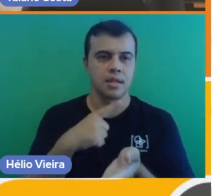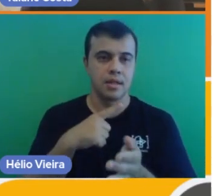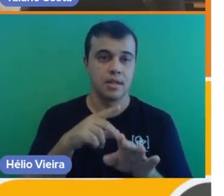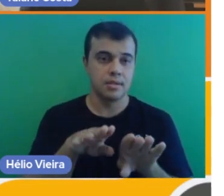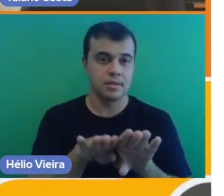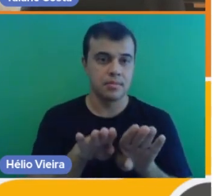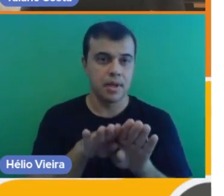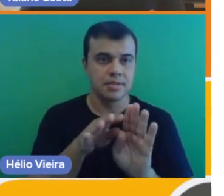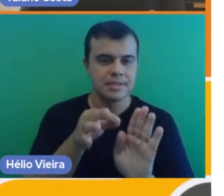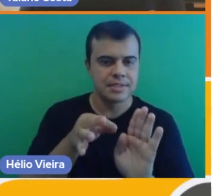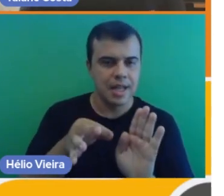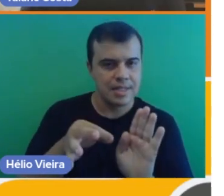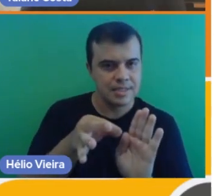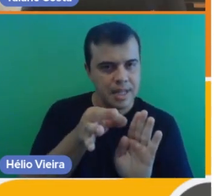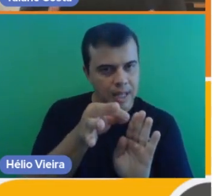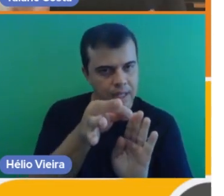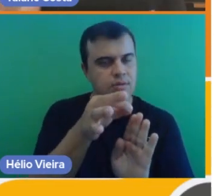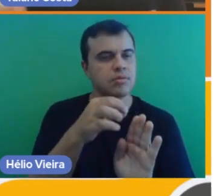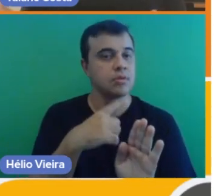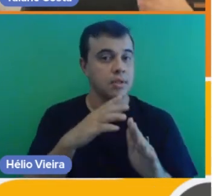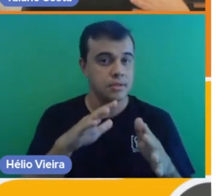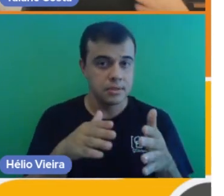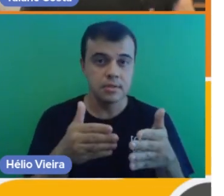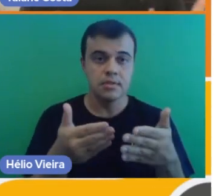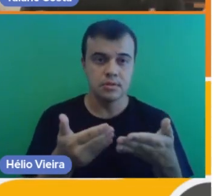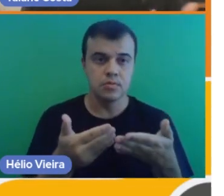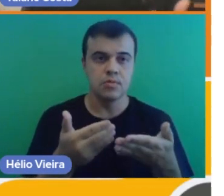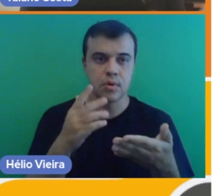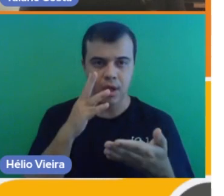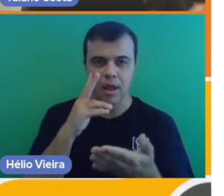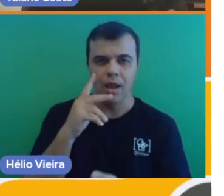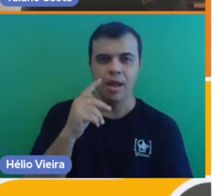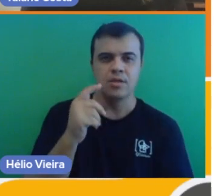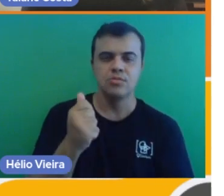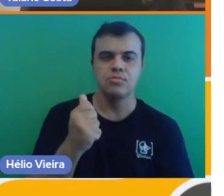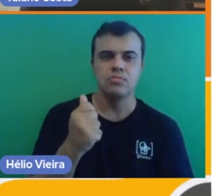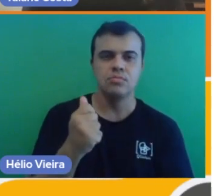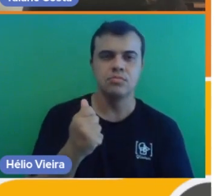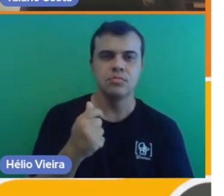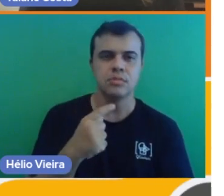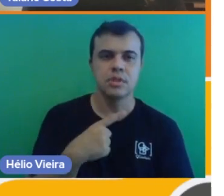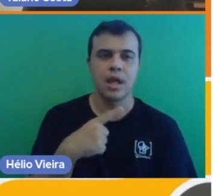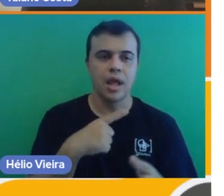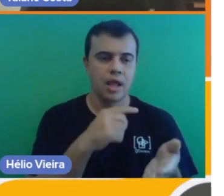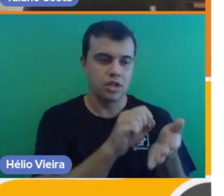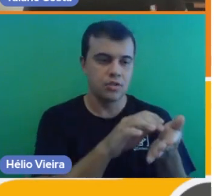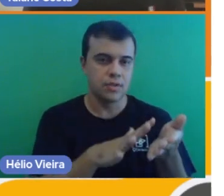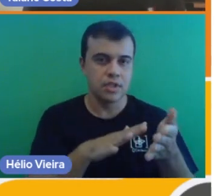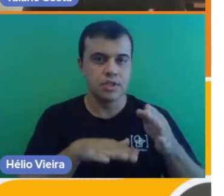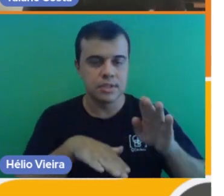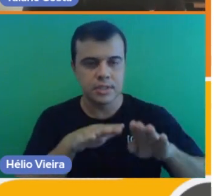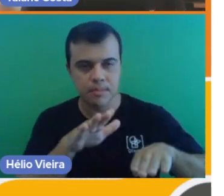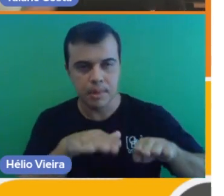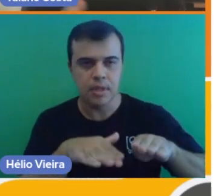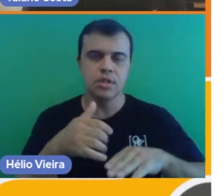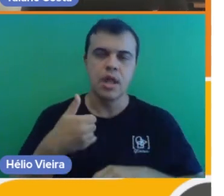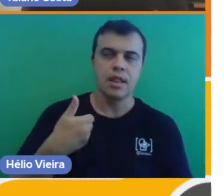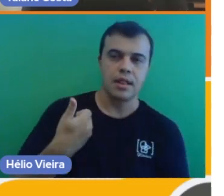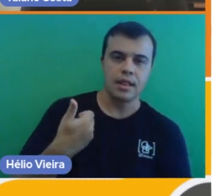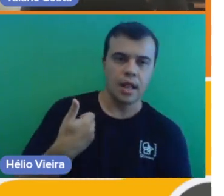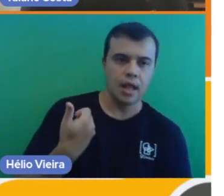os traçados. Então, essa atividade depende muito da faixa